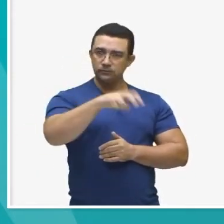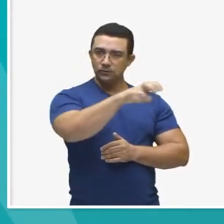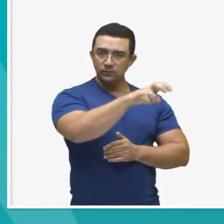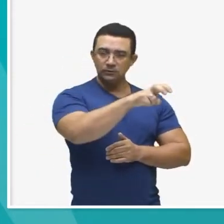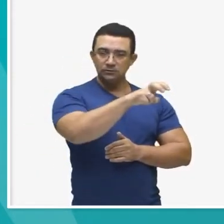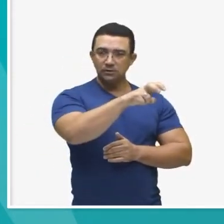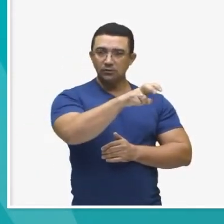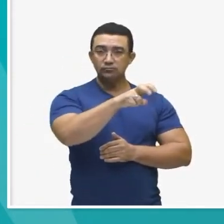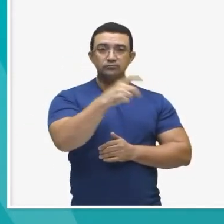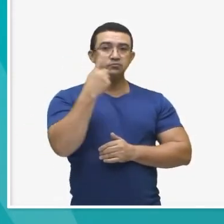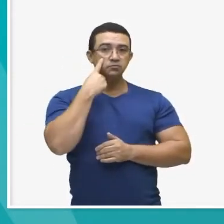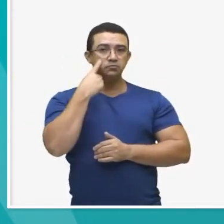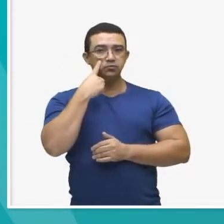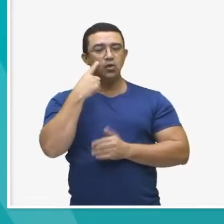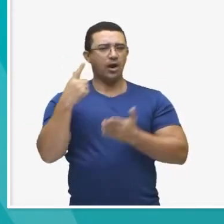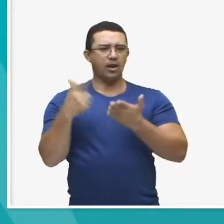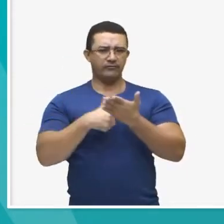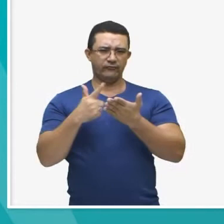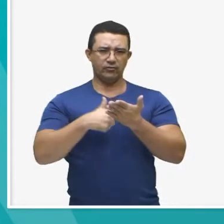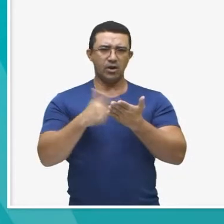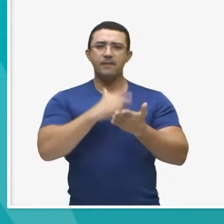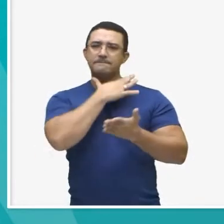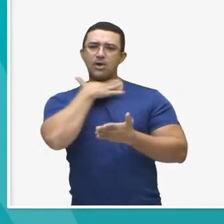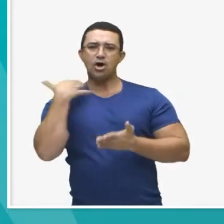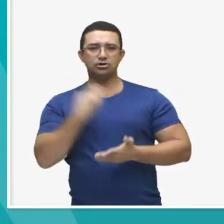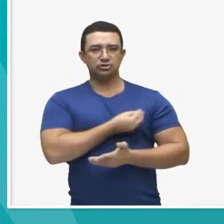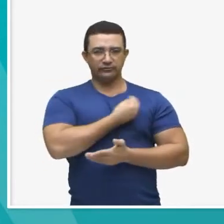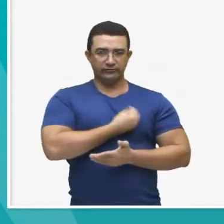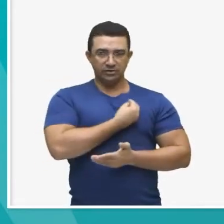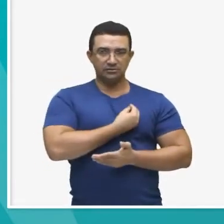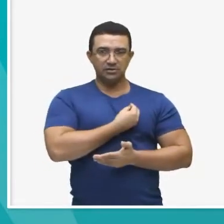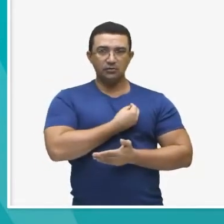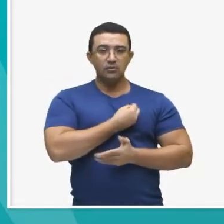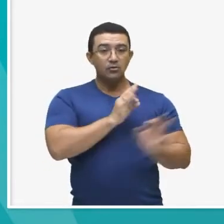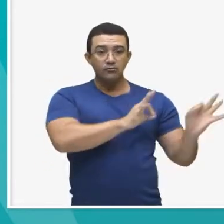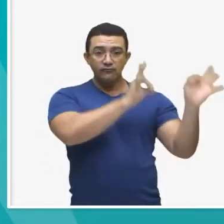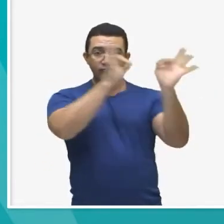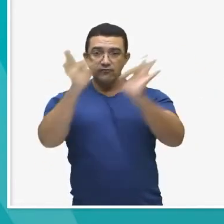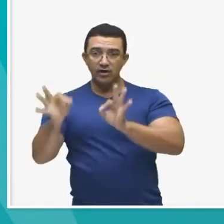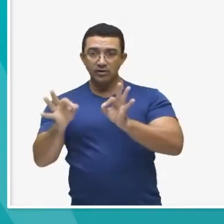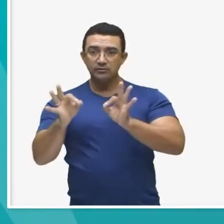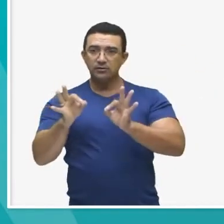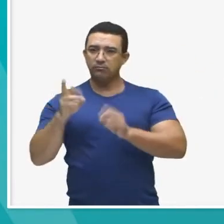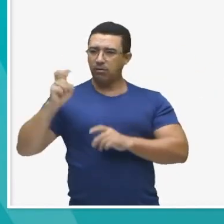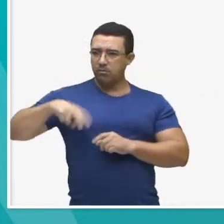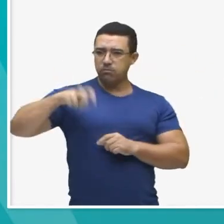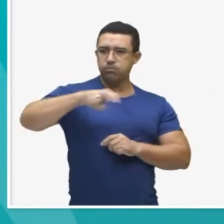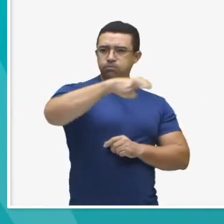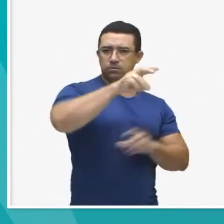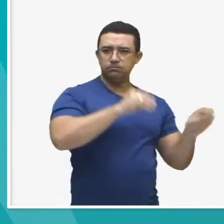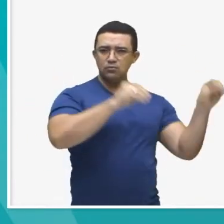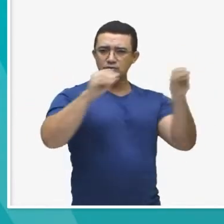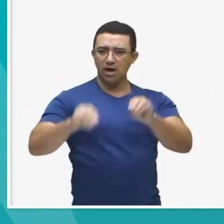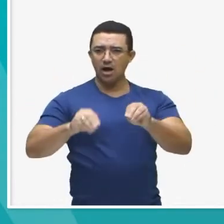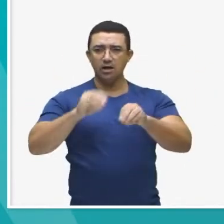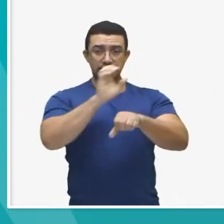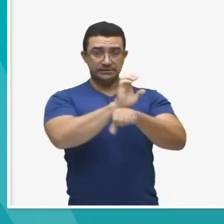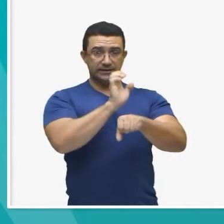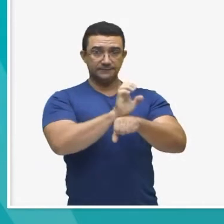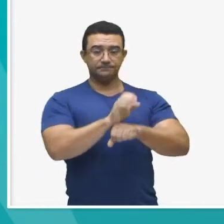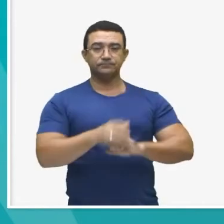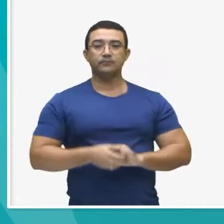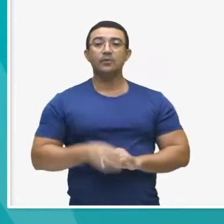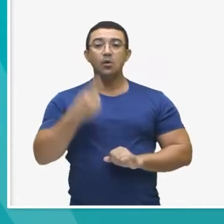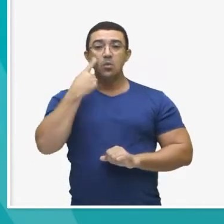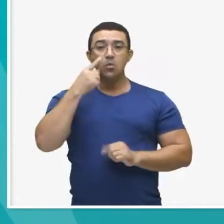gente acompanha esse processo migratório dele, certo? Então, olha só, a gente tem aqui o mapa da